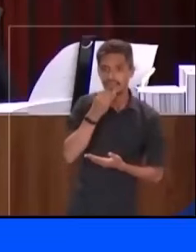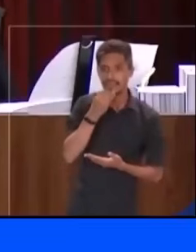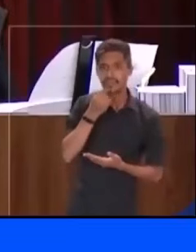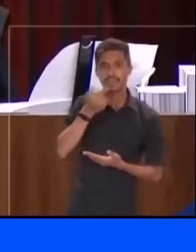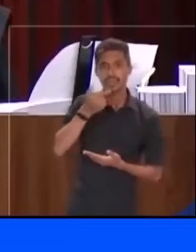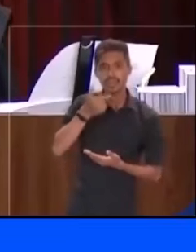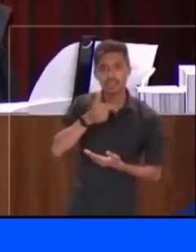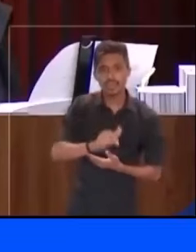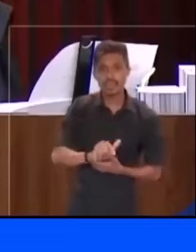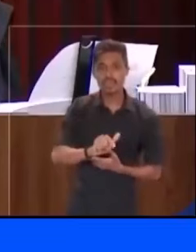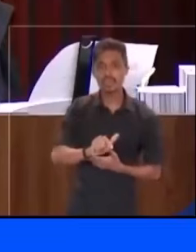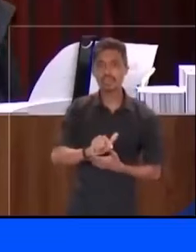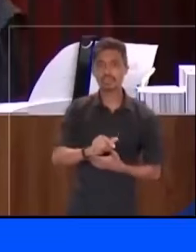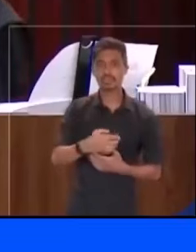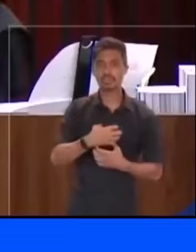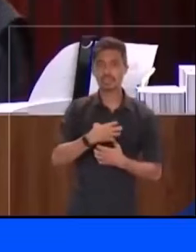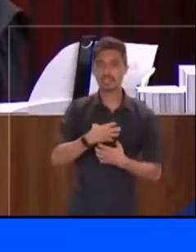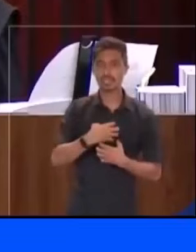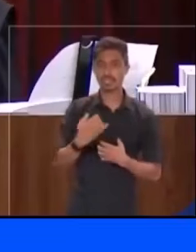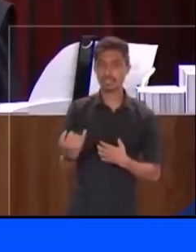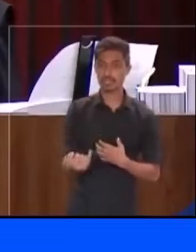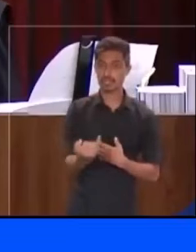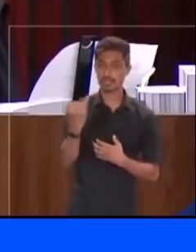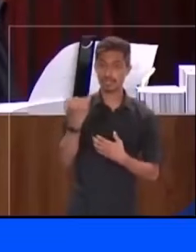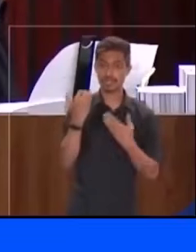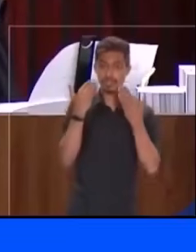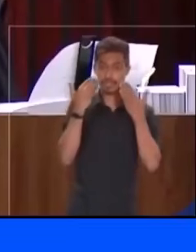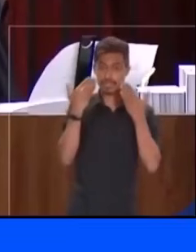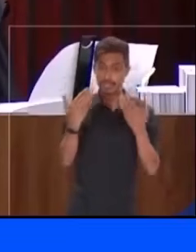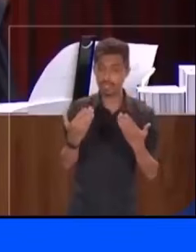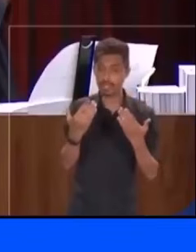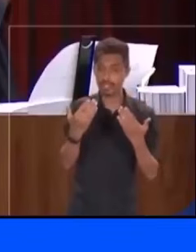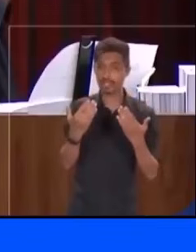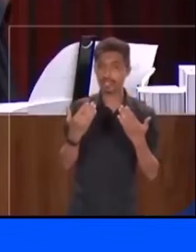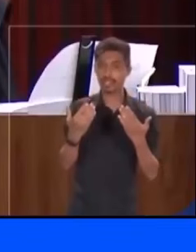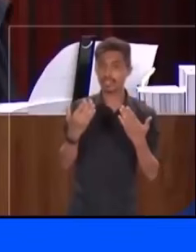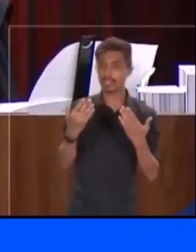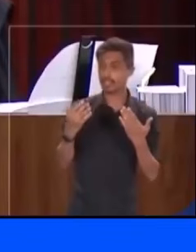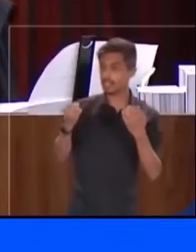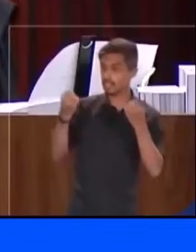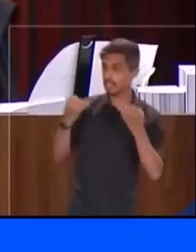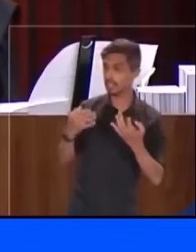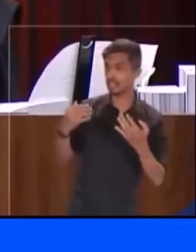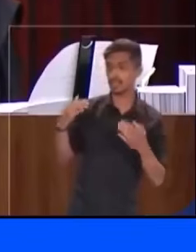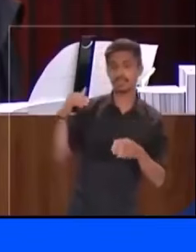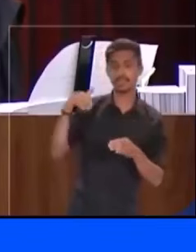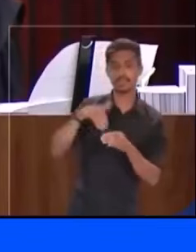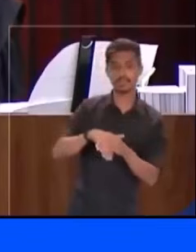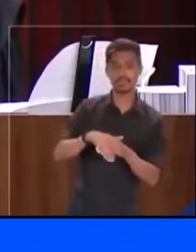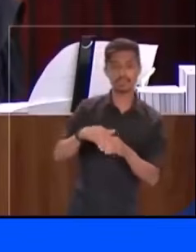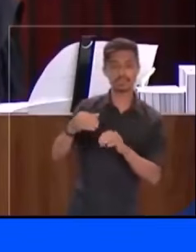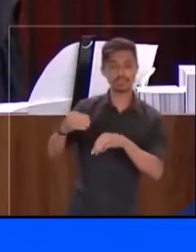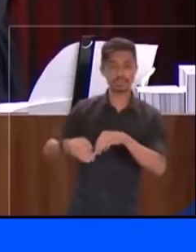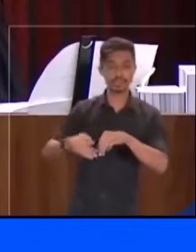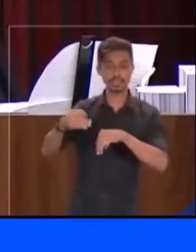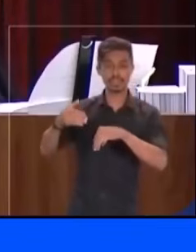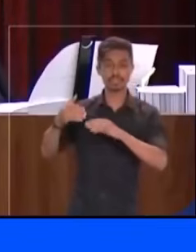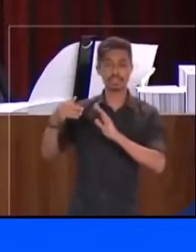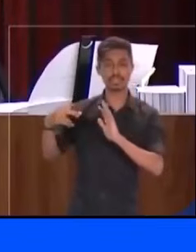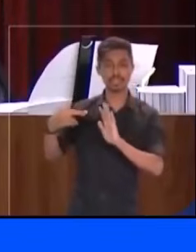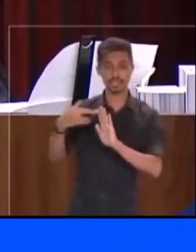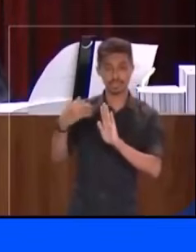uma questão importantíssima, também trazida, claramente no voto do eminente ministro relator.